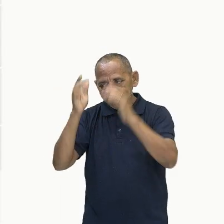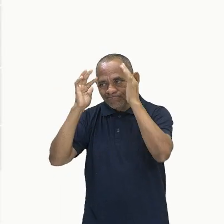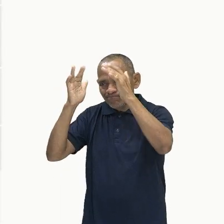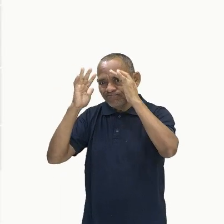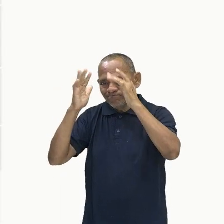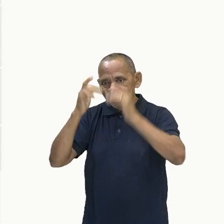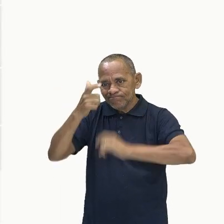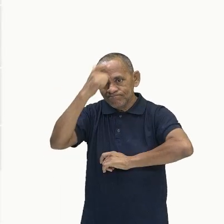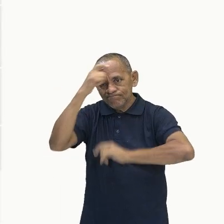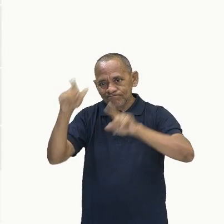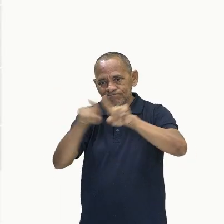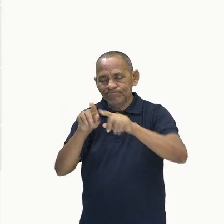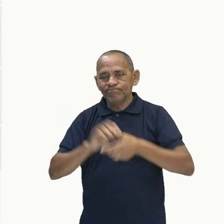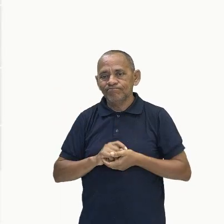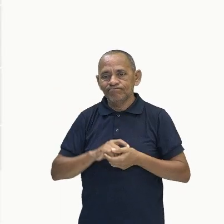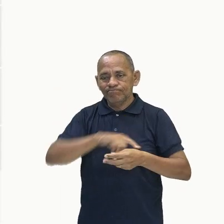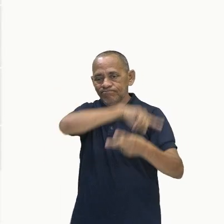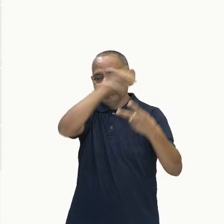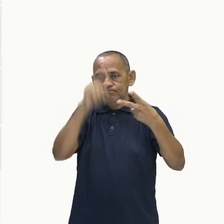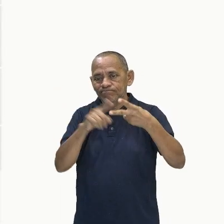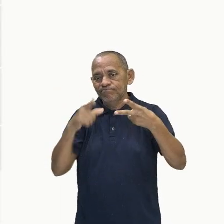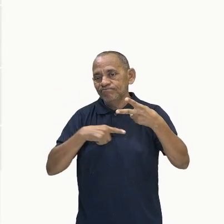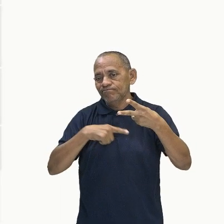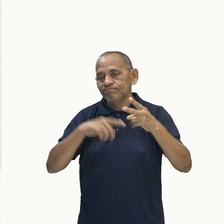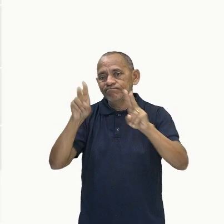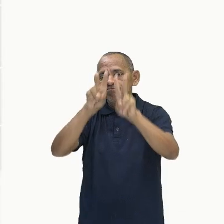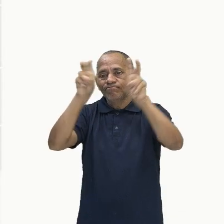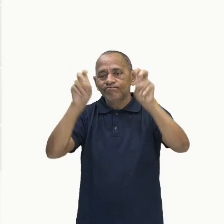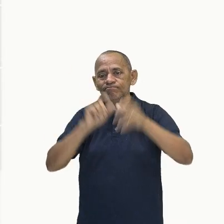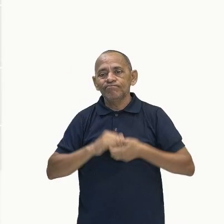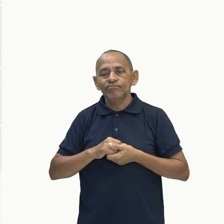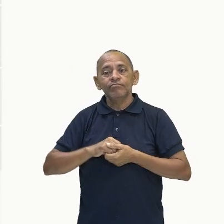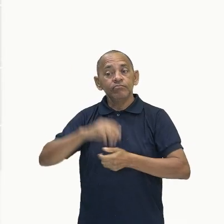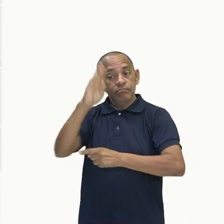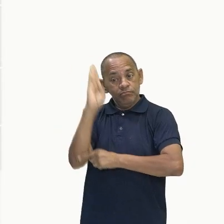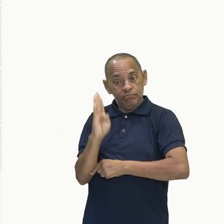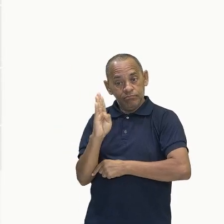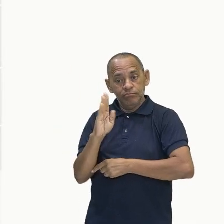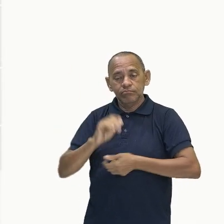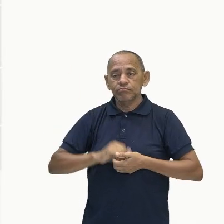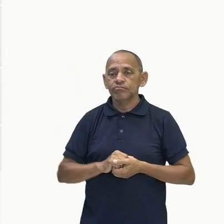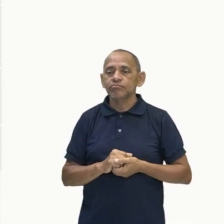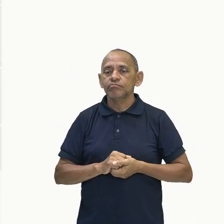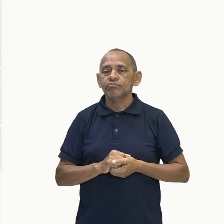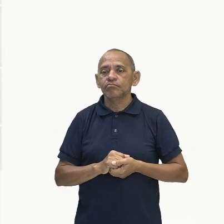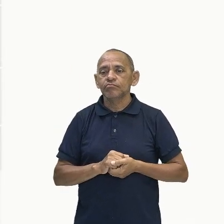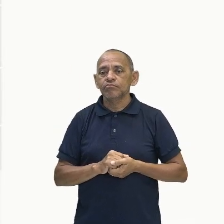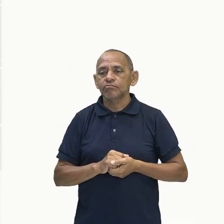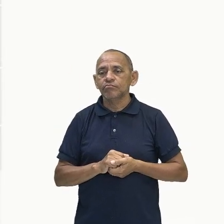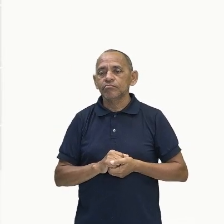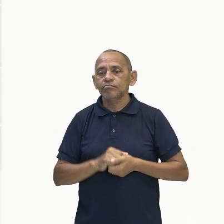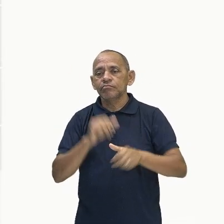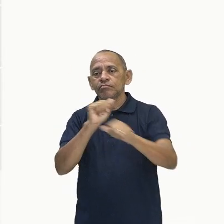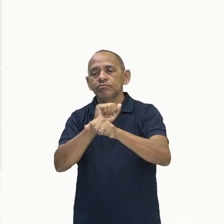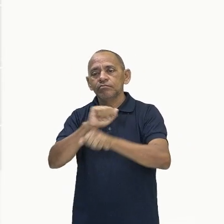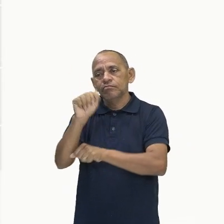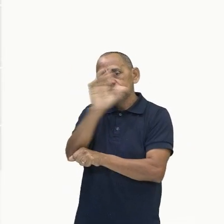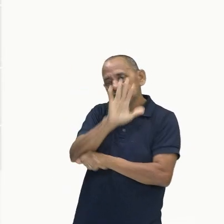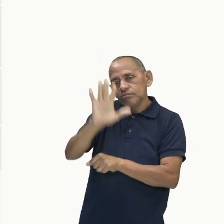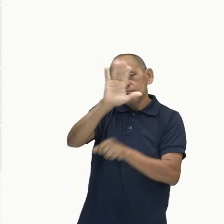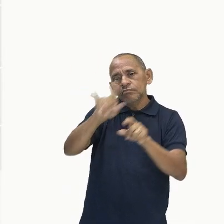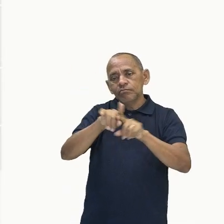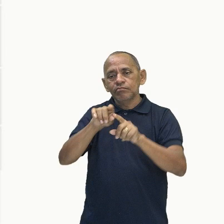inconsciente, no segundo, a gente vai ter a questão brasileira. Vamos ter muitas telas sobre paisagens tropicais,